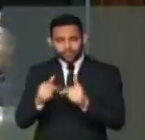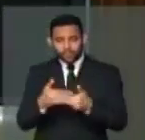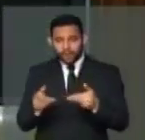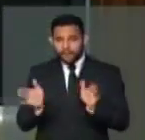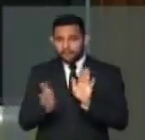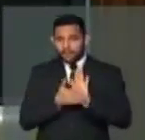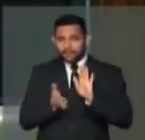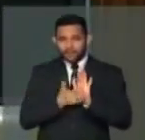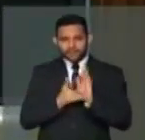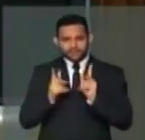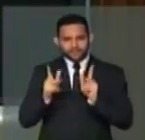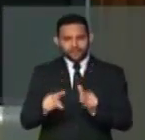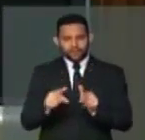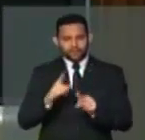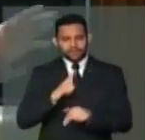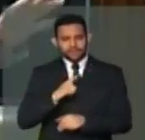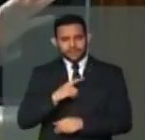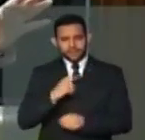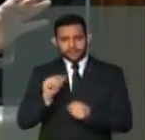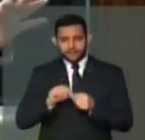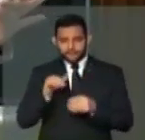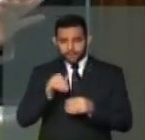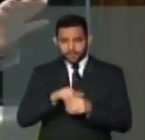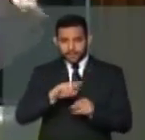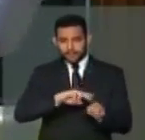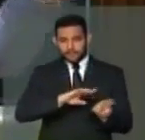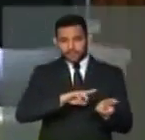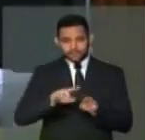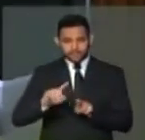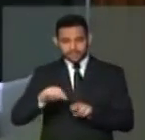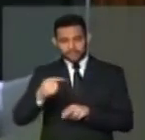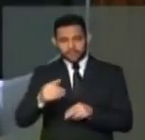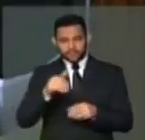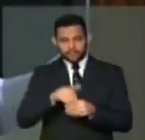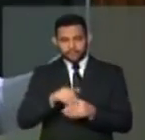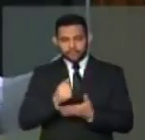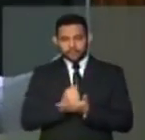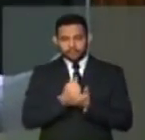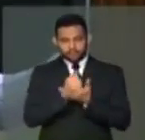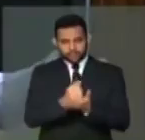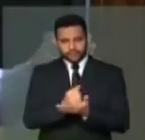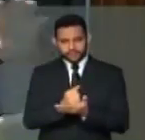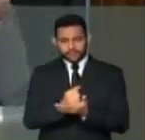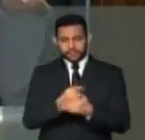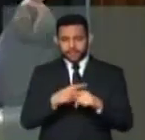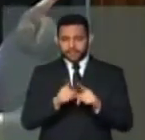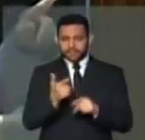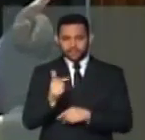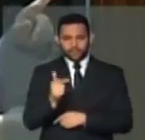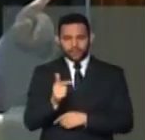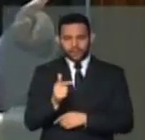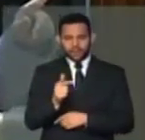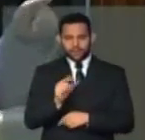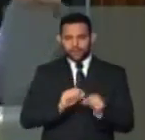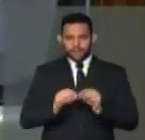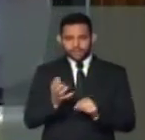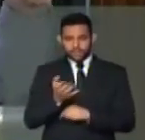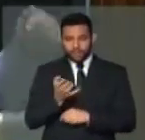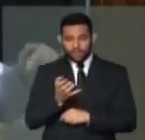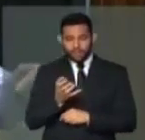uma proposta que tem aí. A gente vai votar aqui na próxima semana, eu vou votar favorável, mas não é isso que a gente